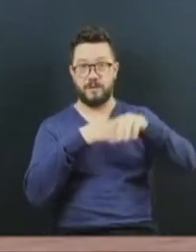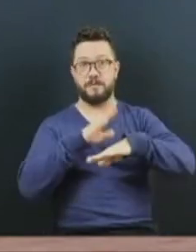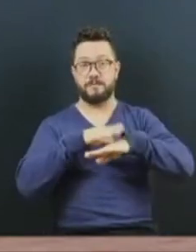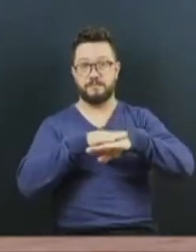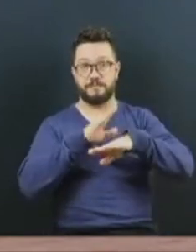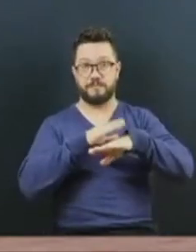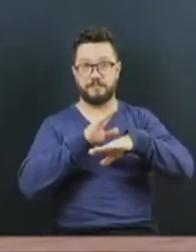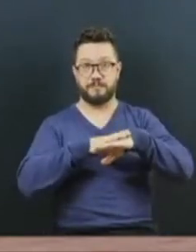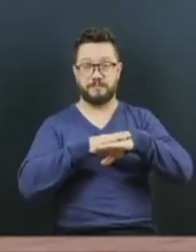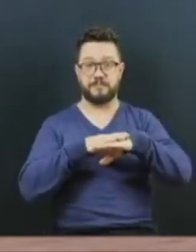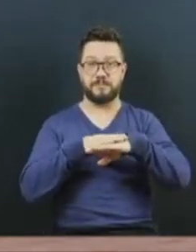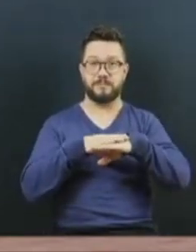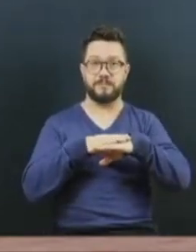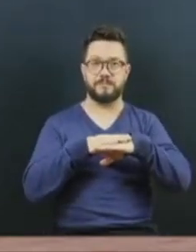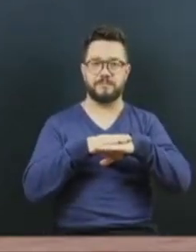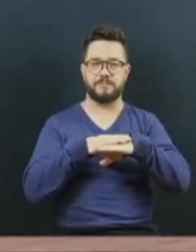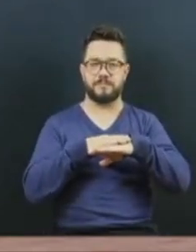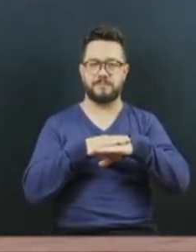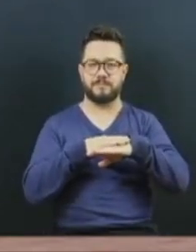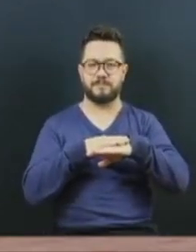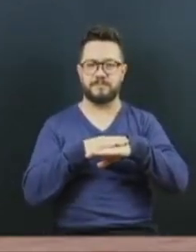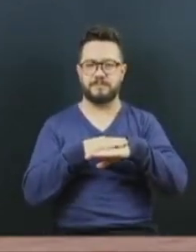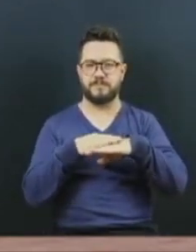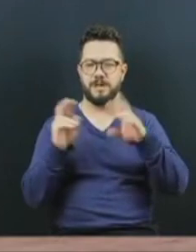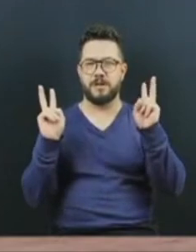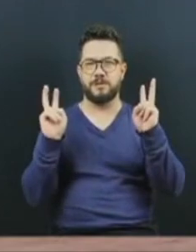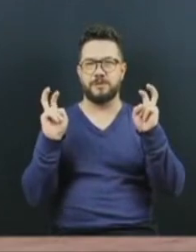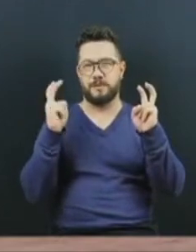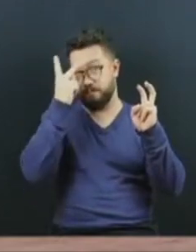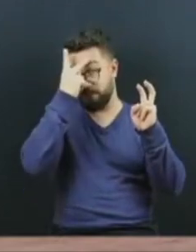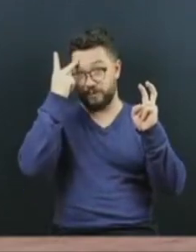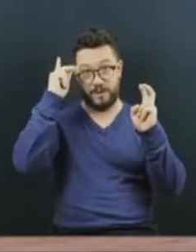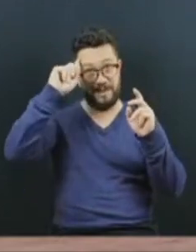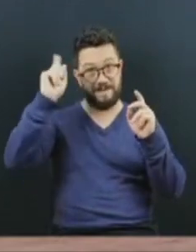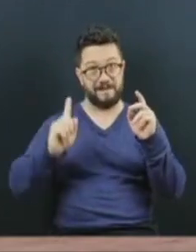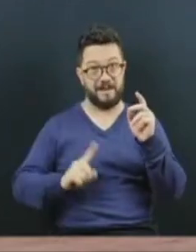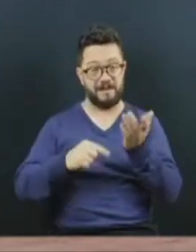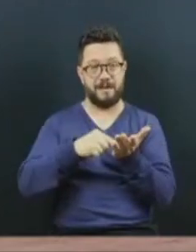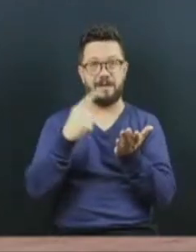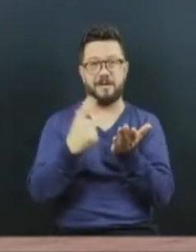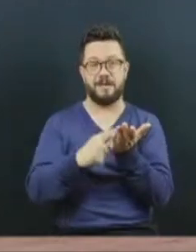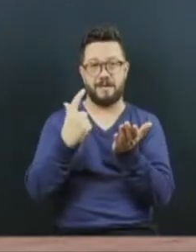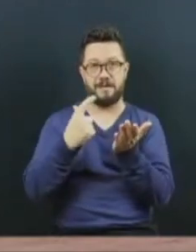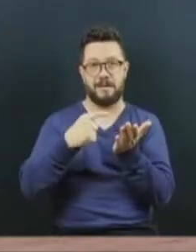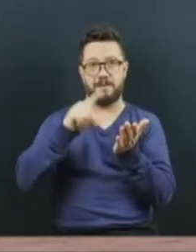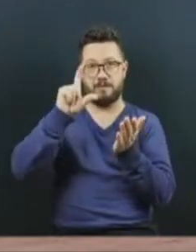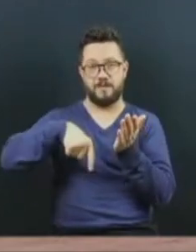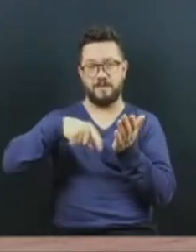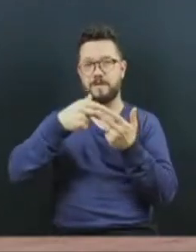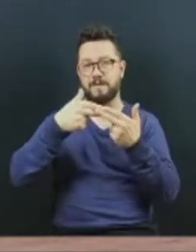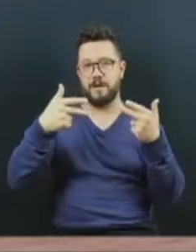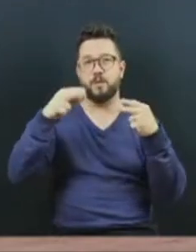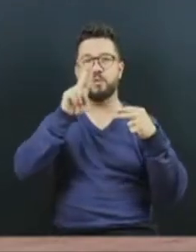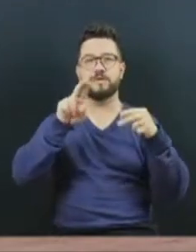atualização dos procedimentos de emissão da credencial da pessoa com deficiência para fins da utilização de vagas de estacionamentos especiais como